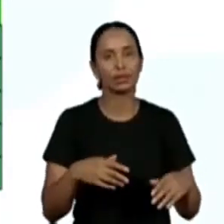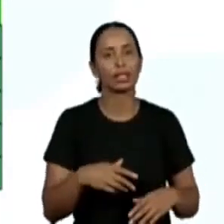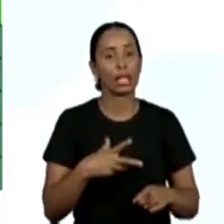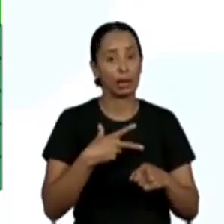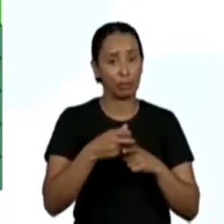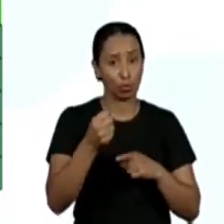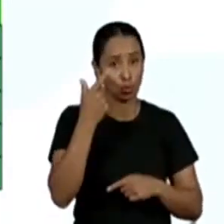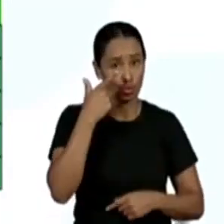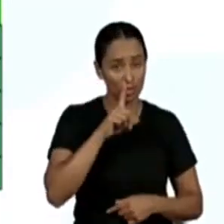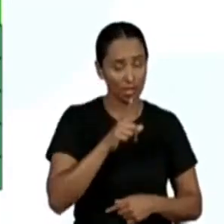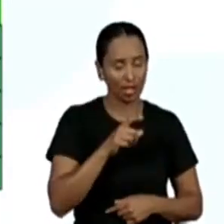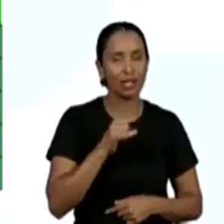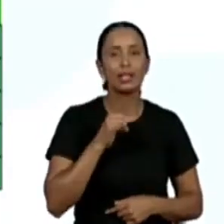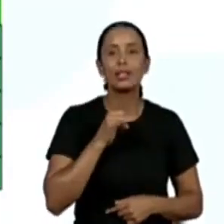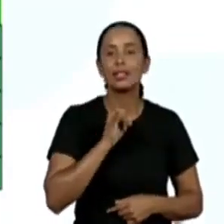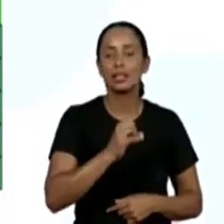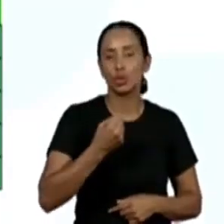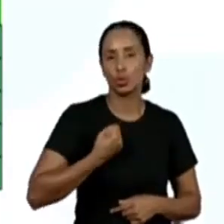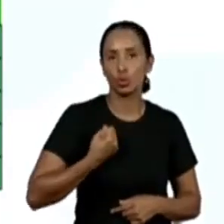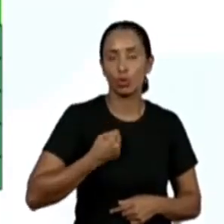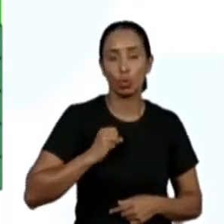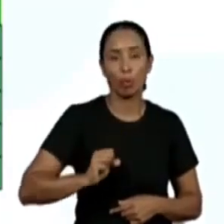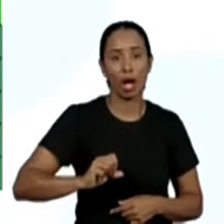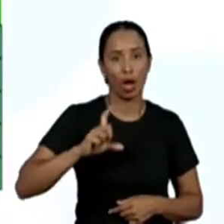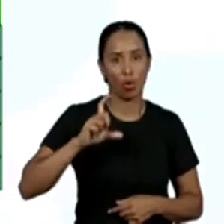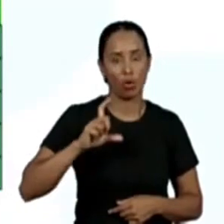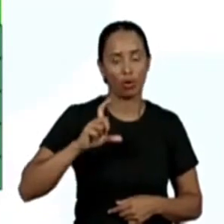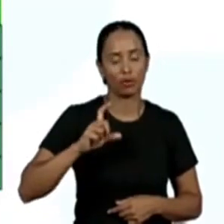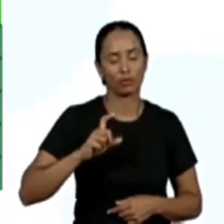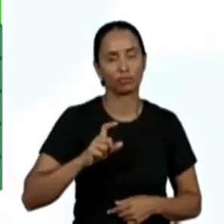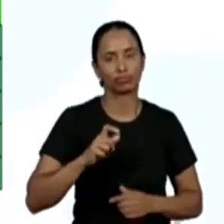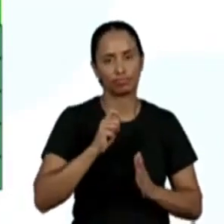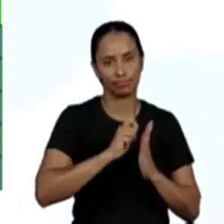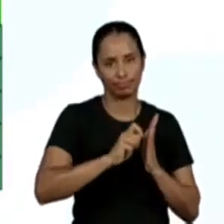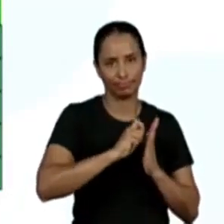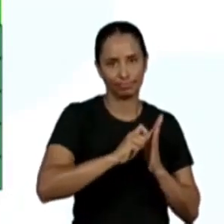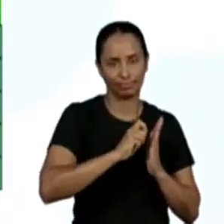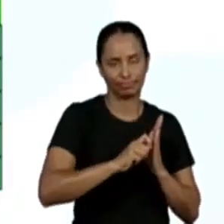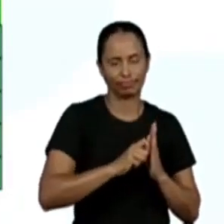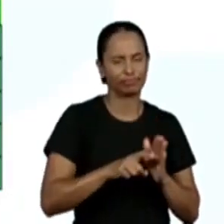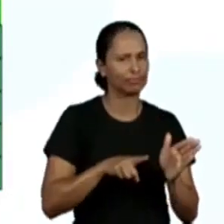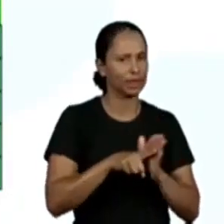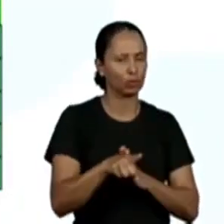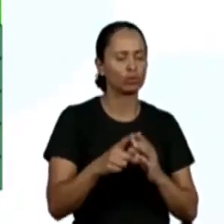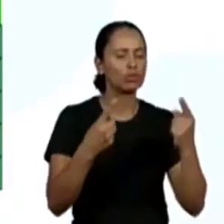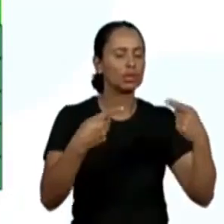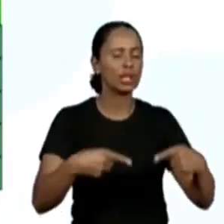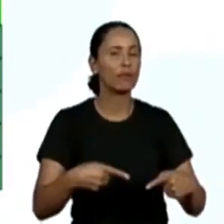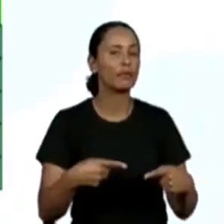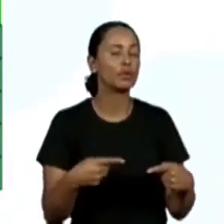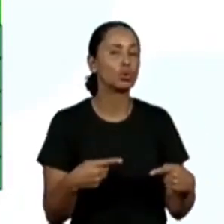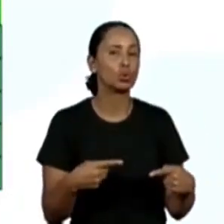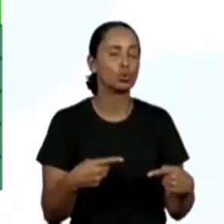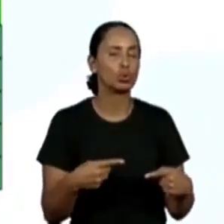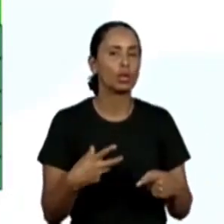maior número no caso. E aí a pergunta, quem venceu o desafio? Então, eu tenho que observar aí quem